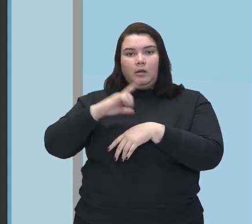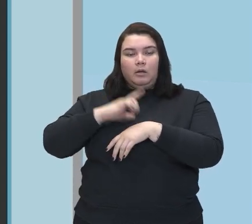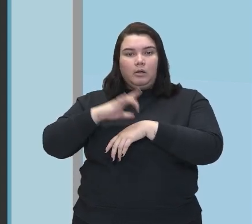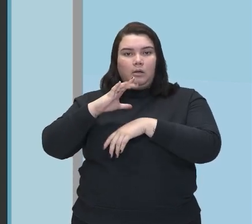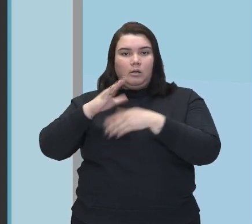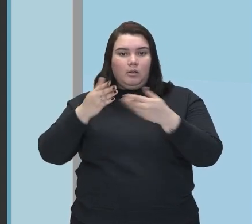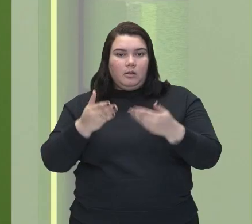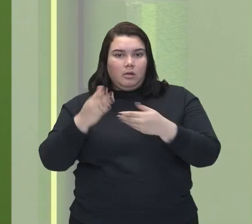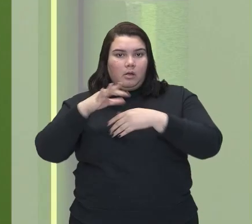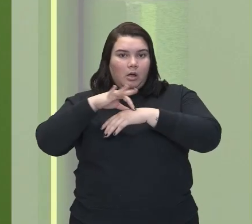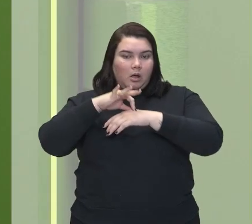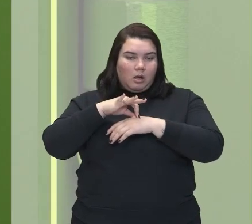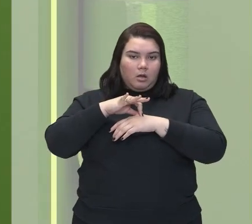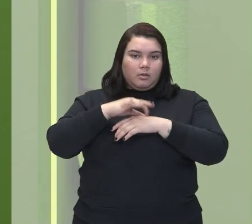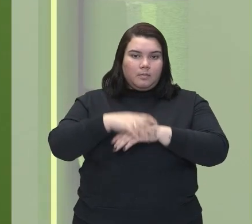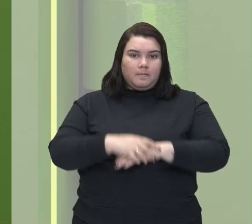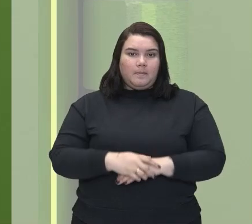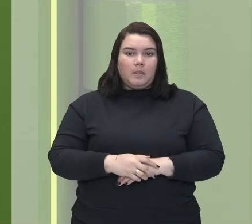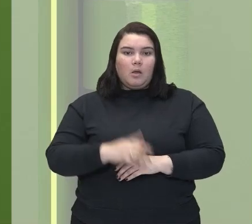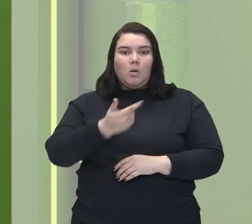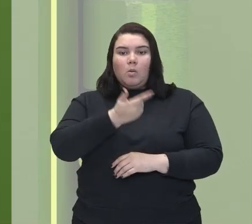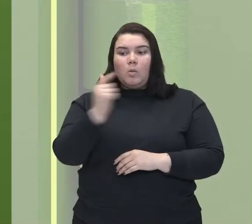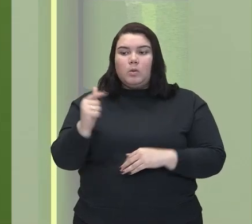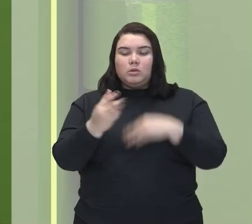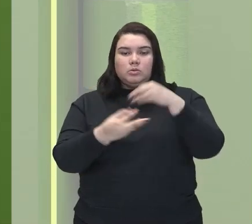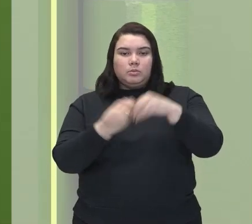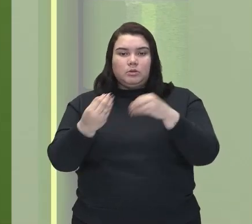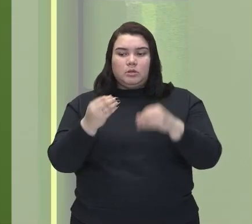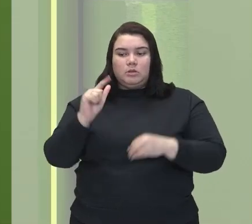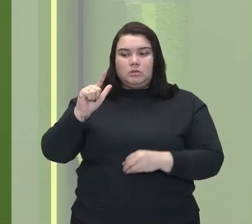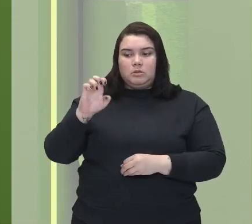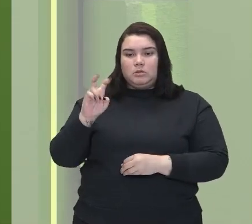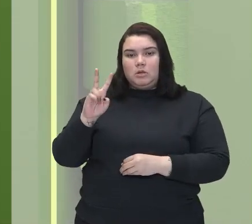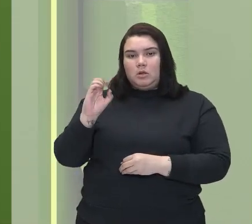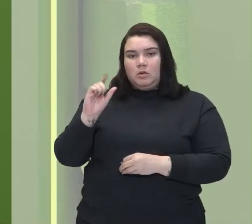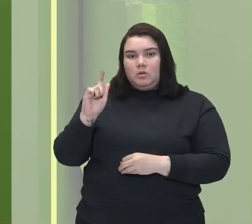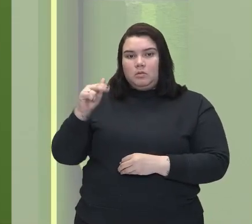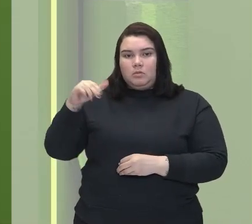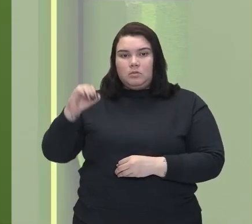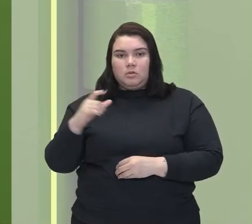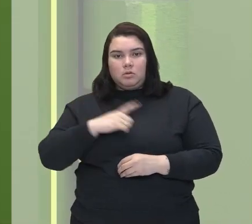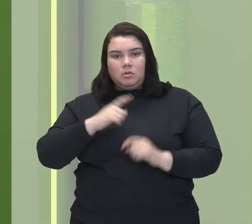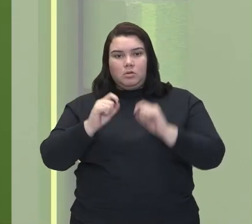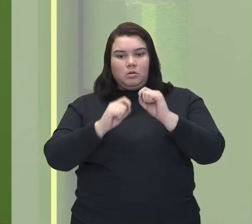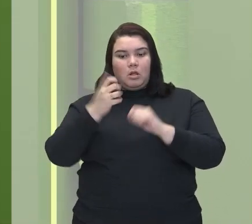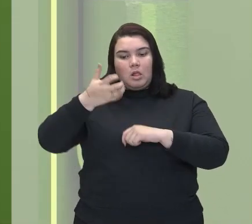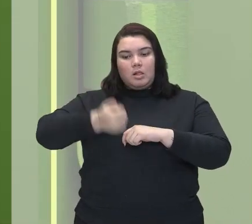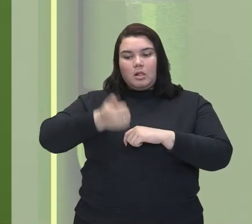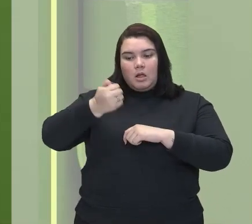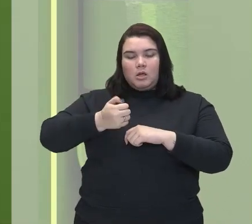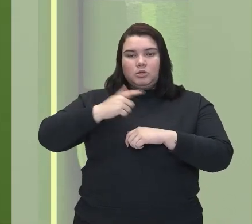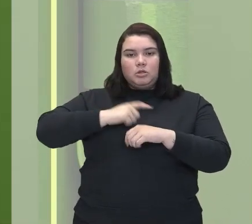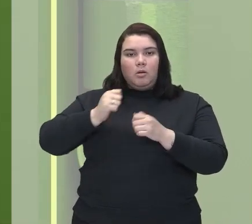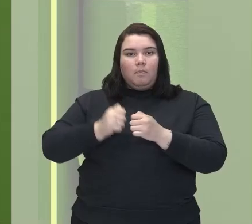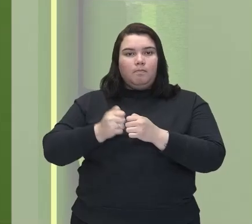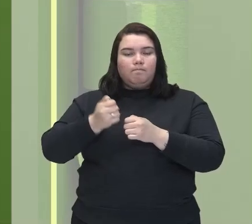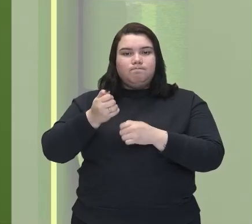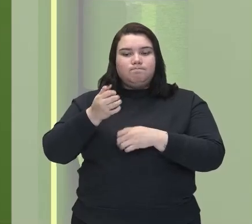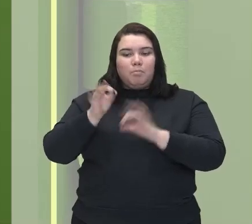lático levógeno ela é uma substância que surge a partir da fermentação do leite, né? Então,